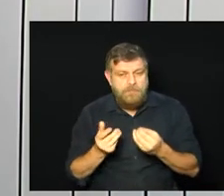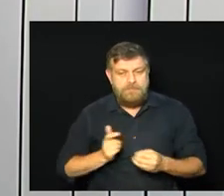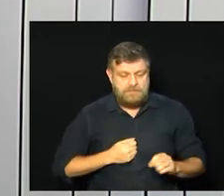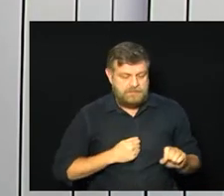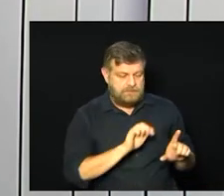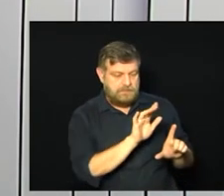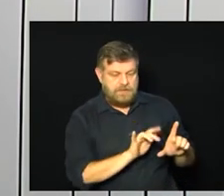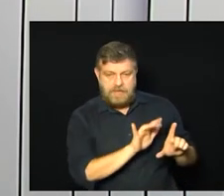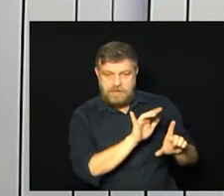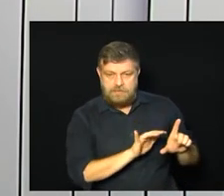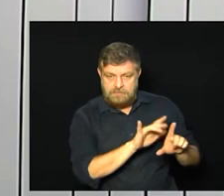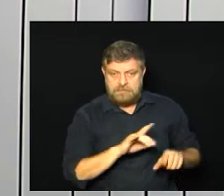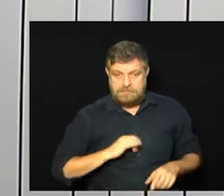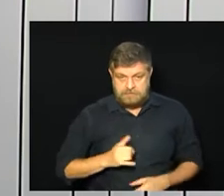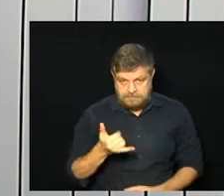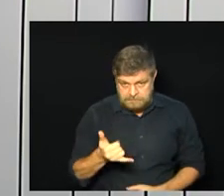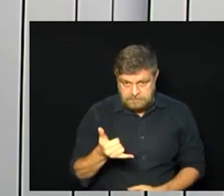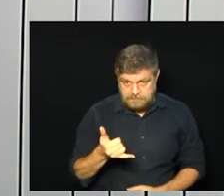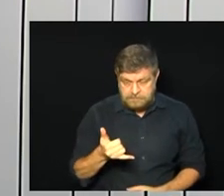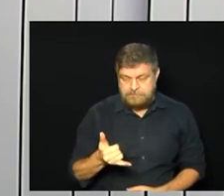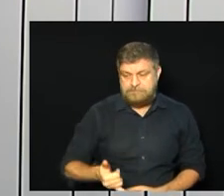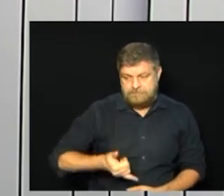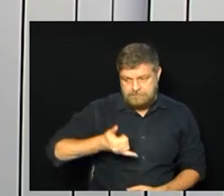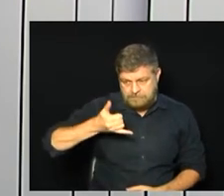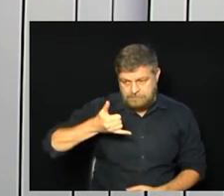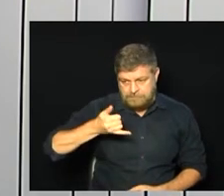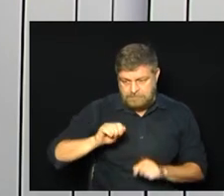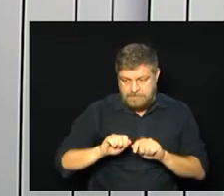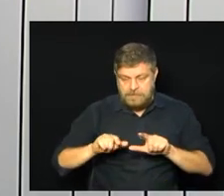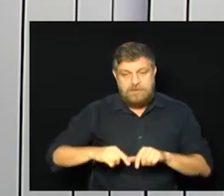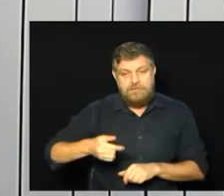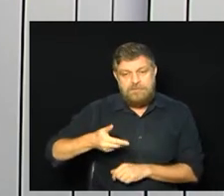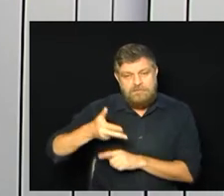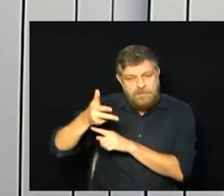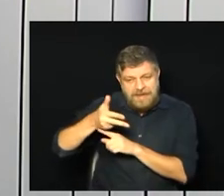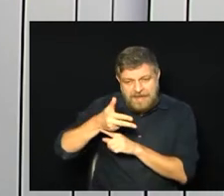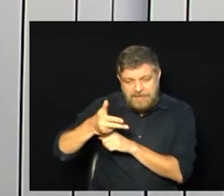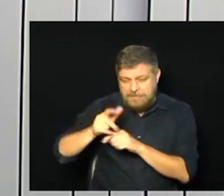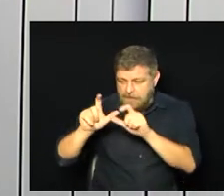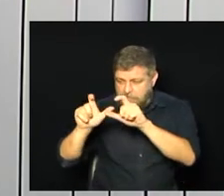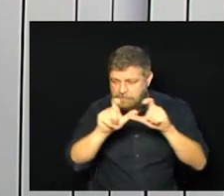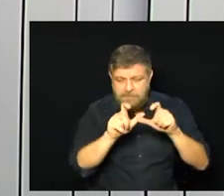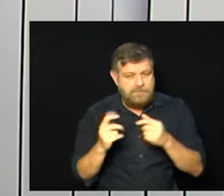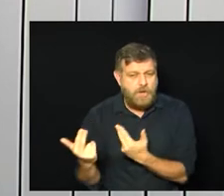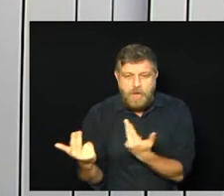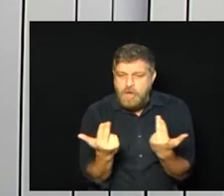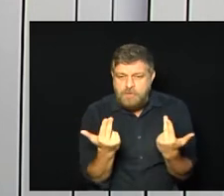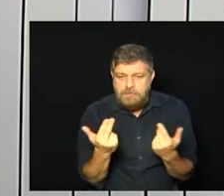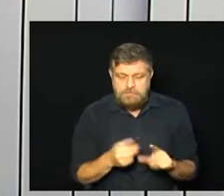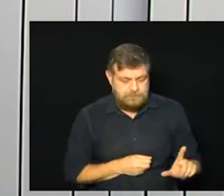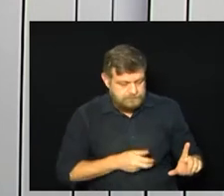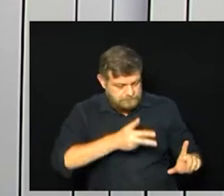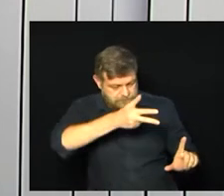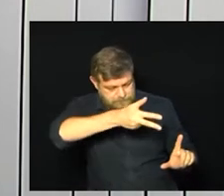QR Code. Tá com o seu celular aí perto? Pegue o seu celular, abre a câmera como se você fosse tirar uma foto e